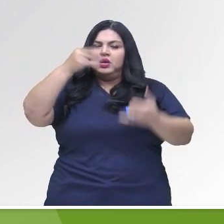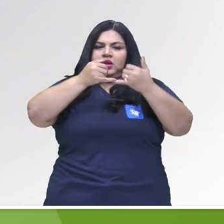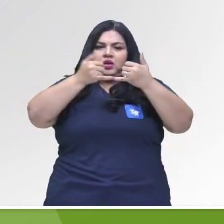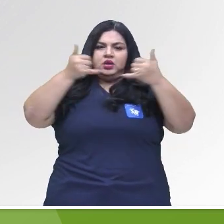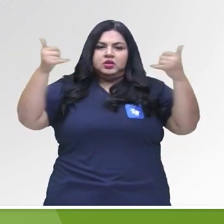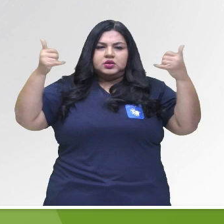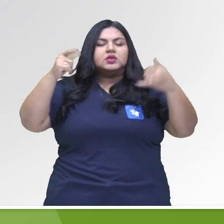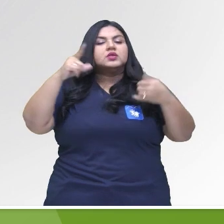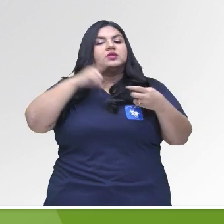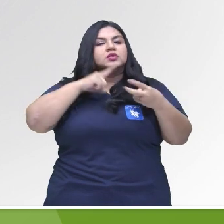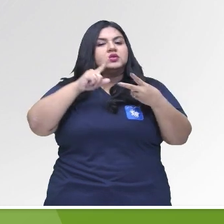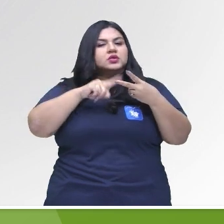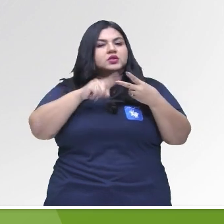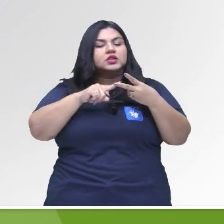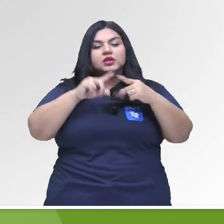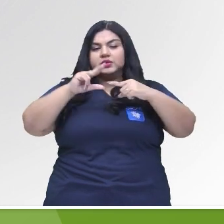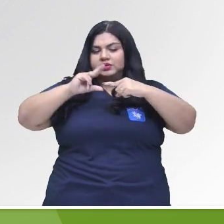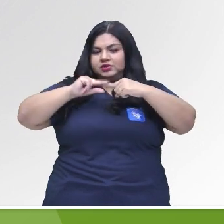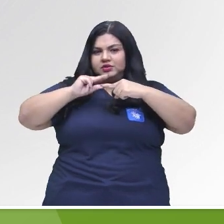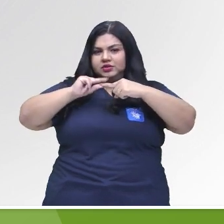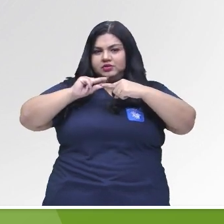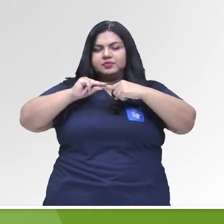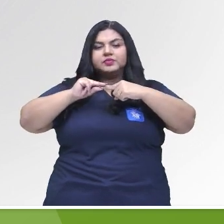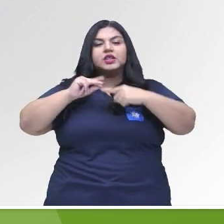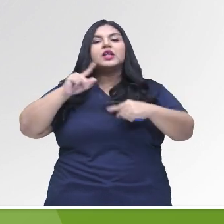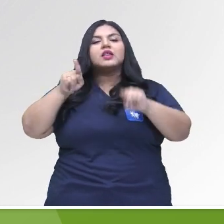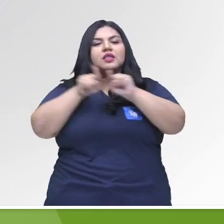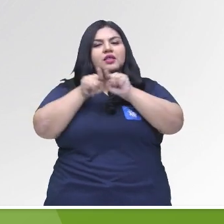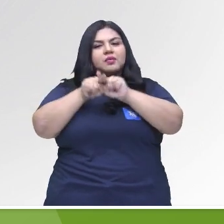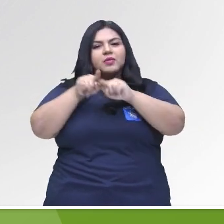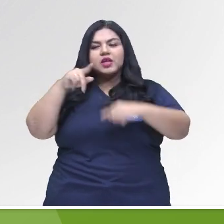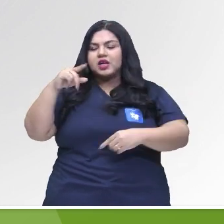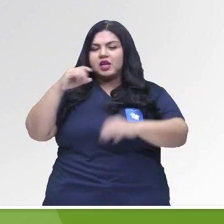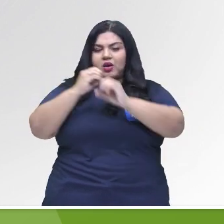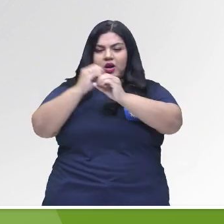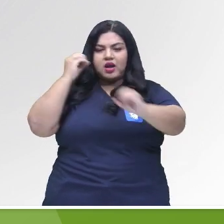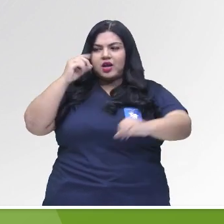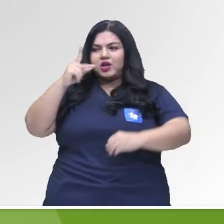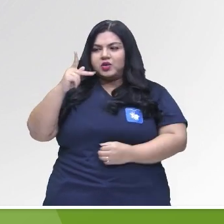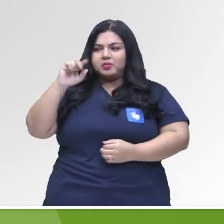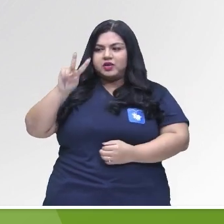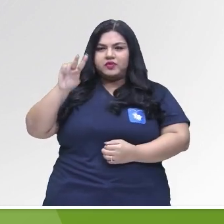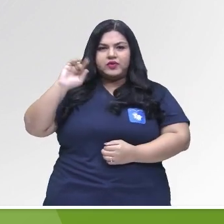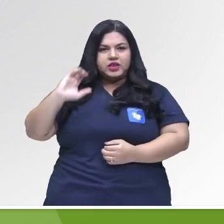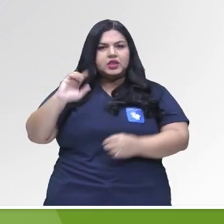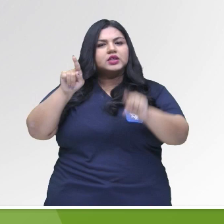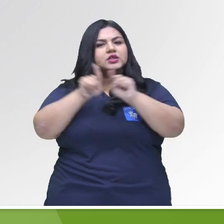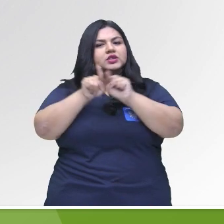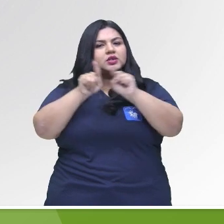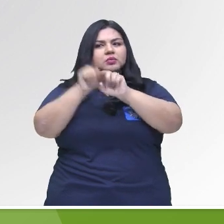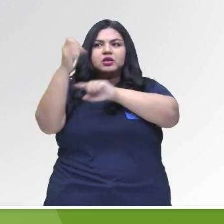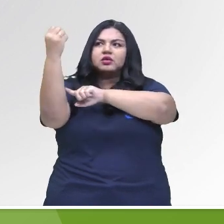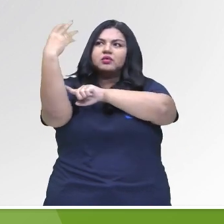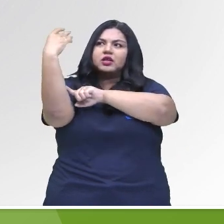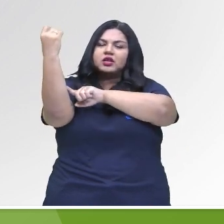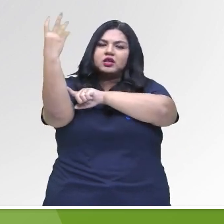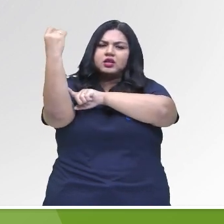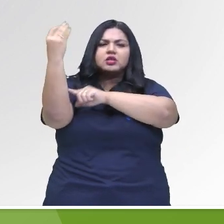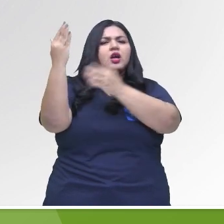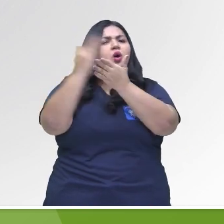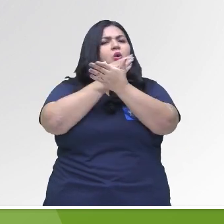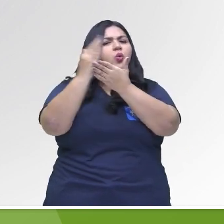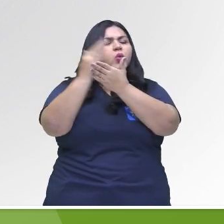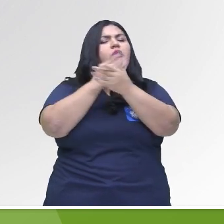Tem lá o da caneta, tem o do PVC, né? Aqueles que se utilizam no semáforo, aqui são só alguns, tá, gente?